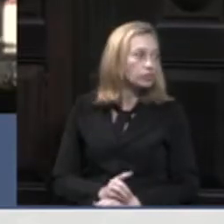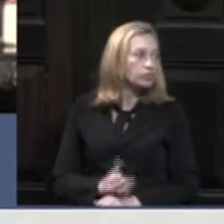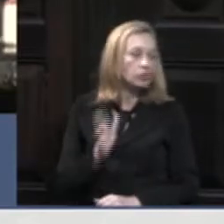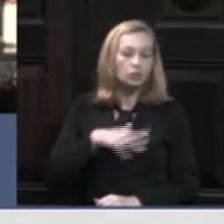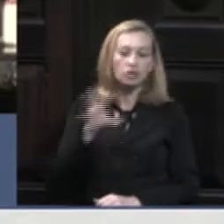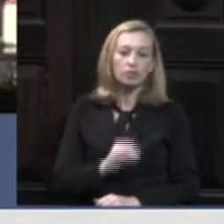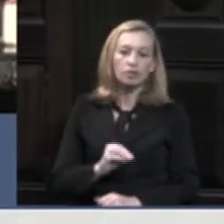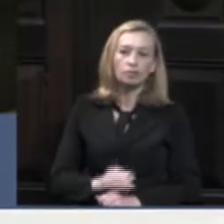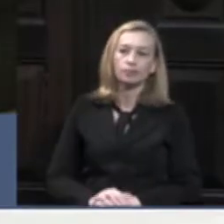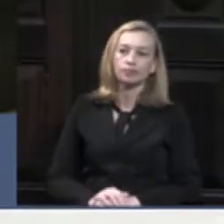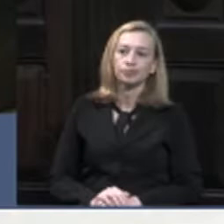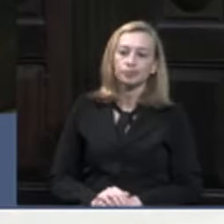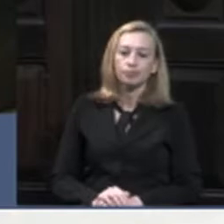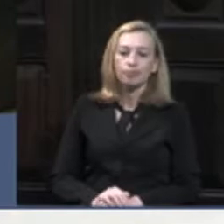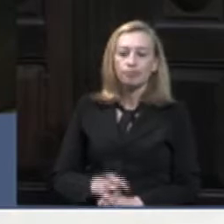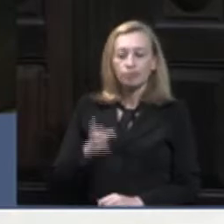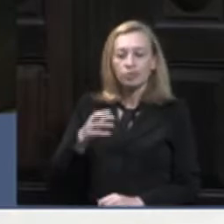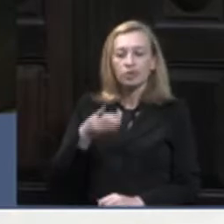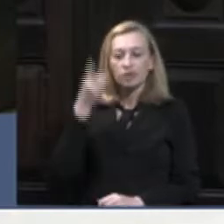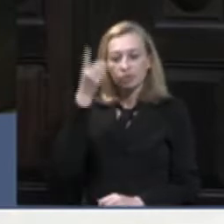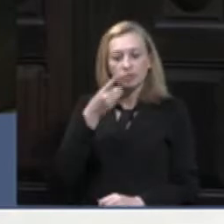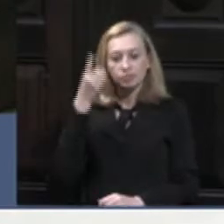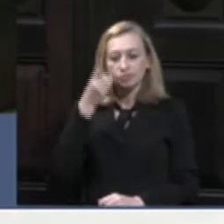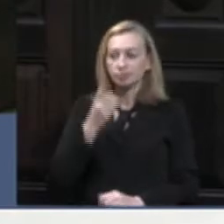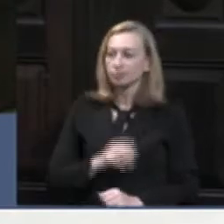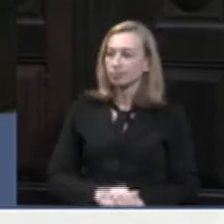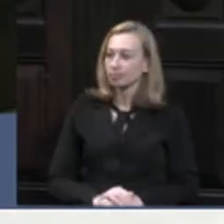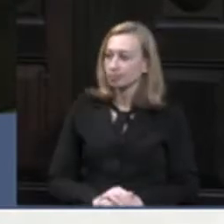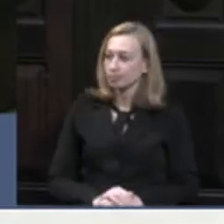Luiz Paulo. Deputado